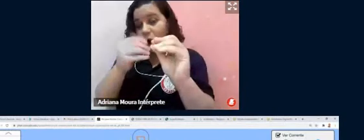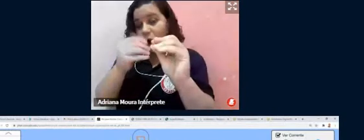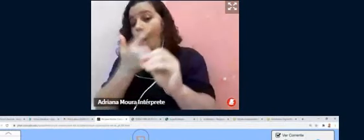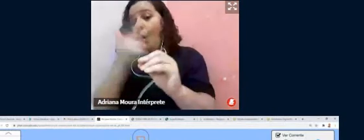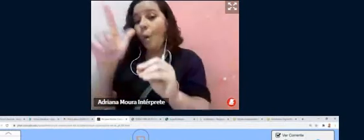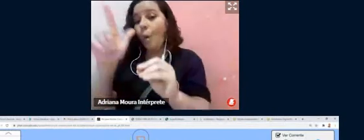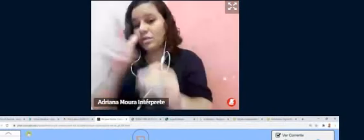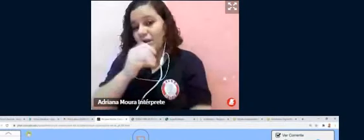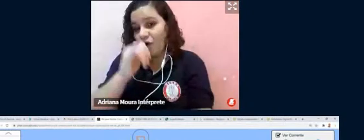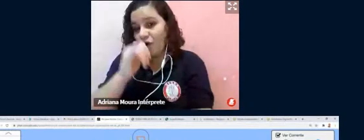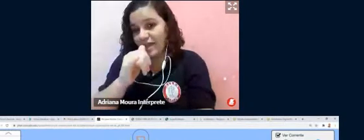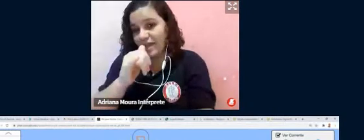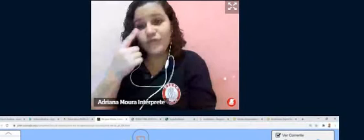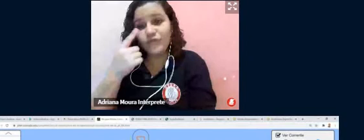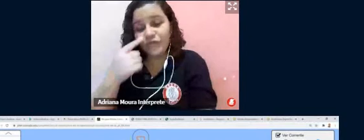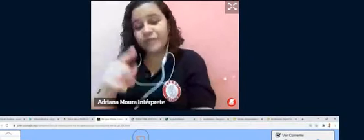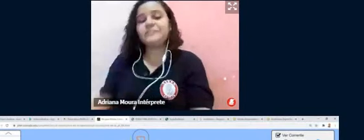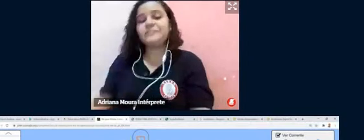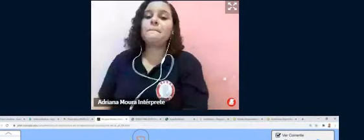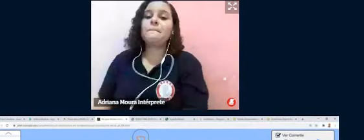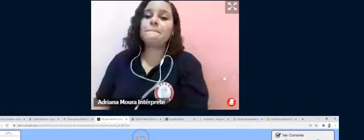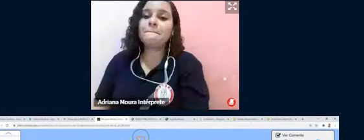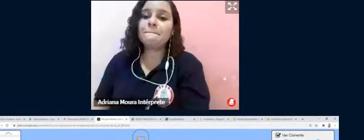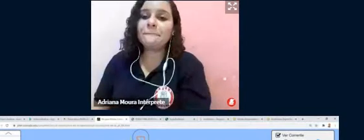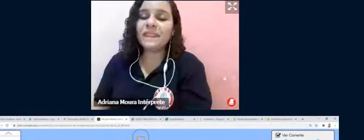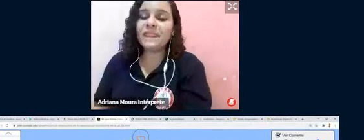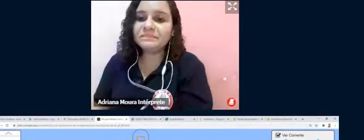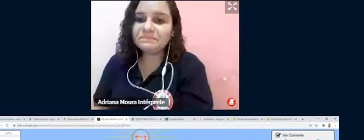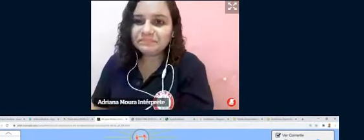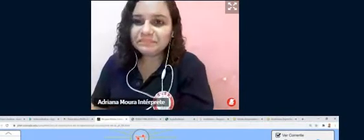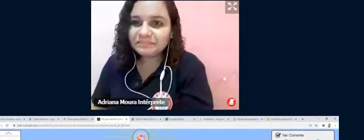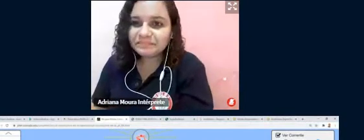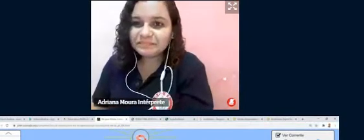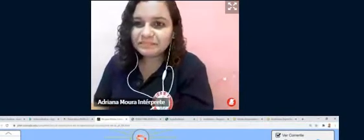A total está 1,8 aqui. Vou colocar mais uma.